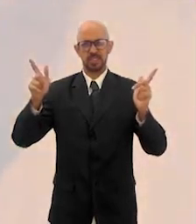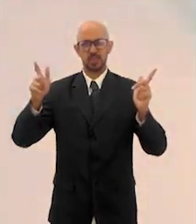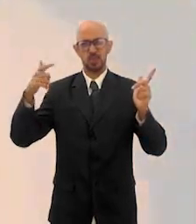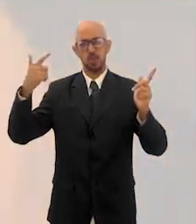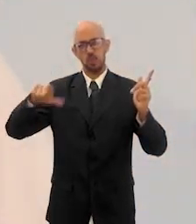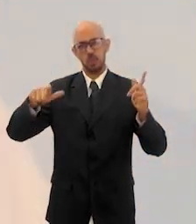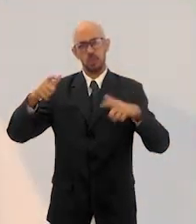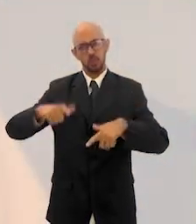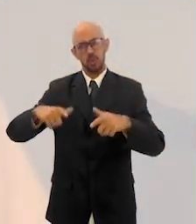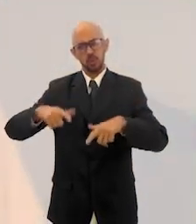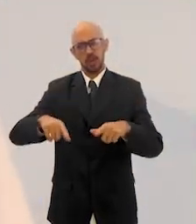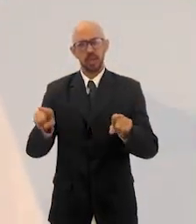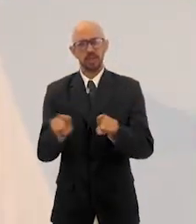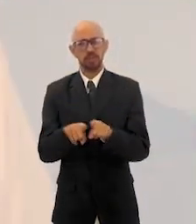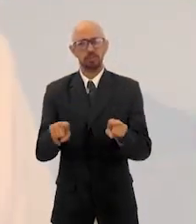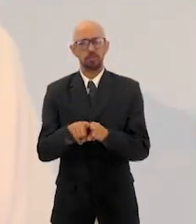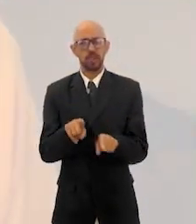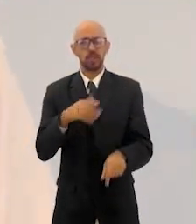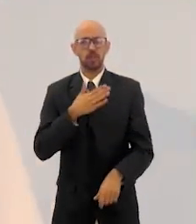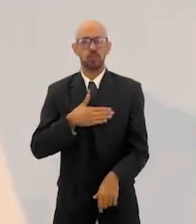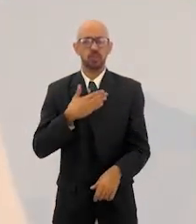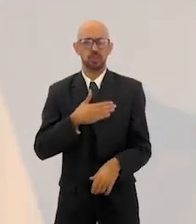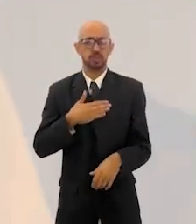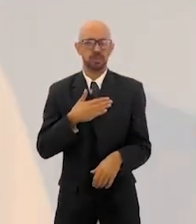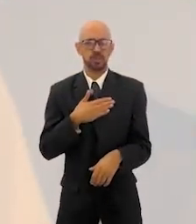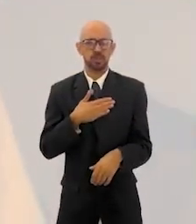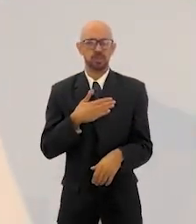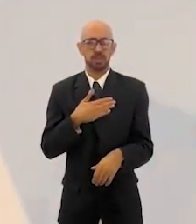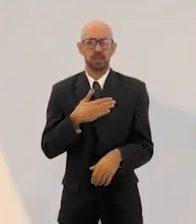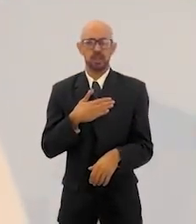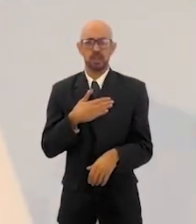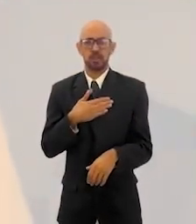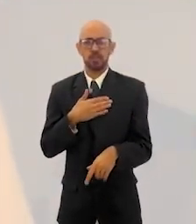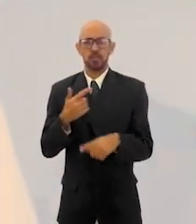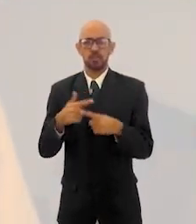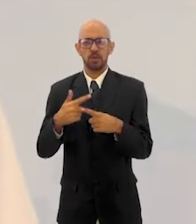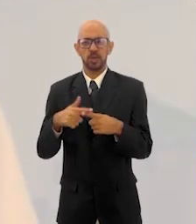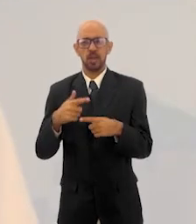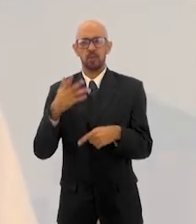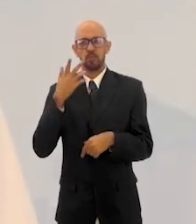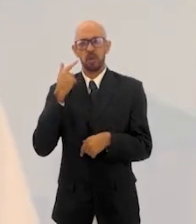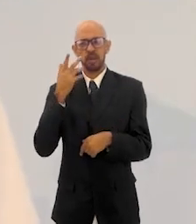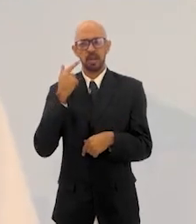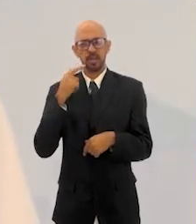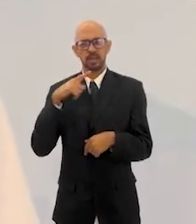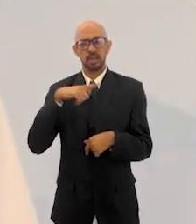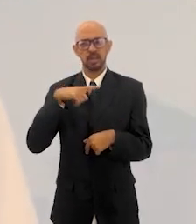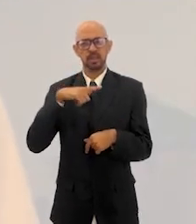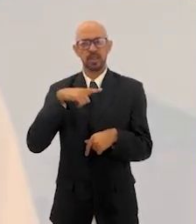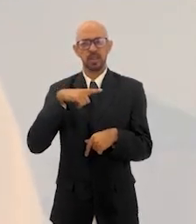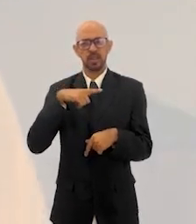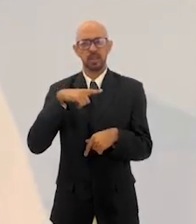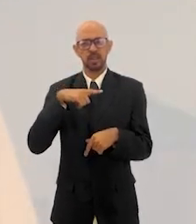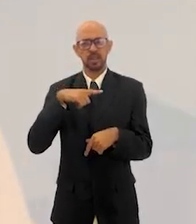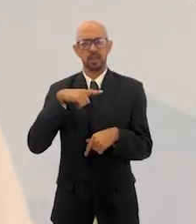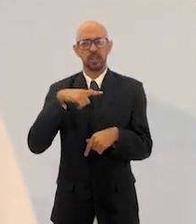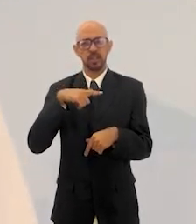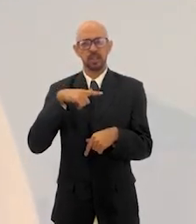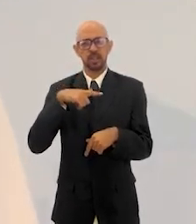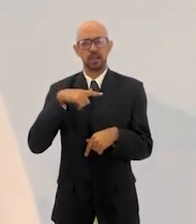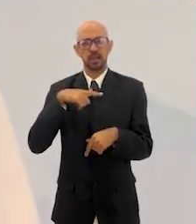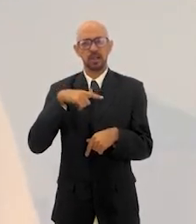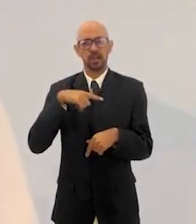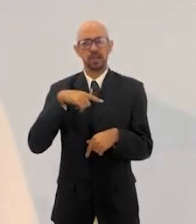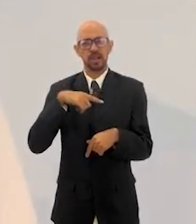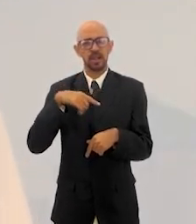Um outro lugar também que é óbvio que eu gostei muito, justamente pelo povo de Fortaleza ter uma coisa, é geral do